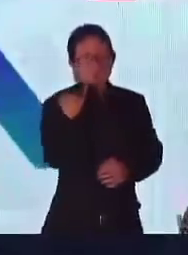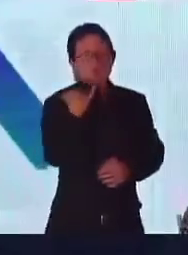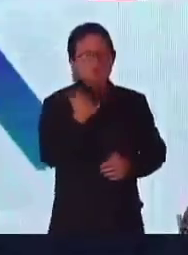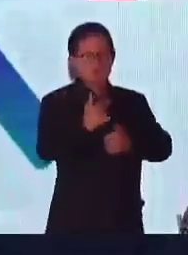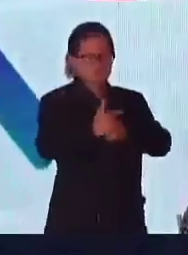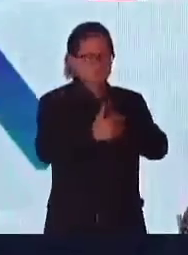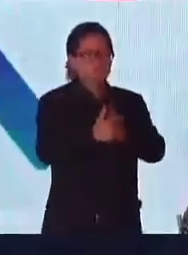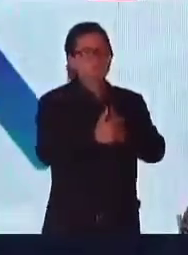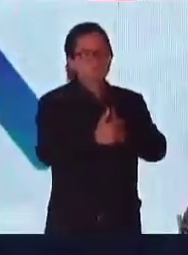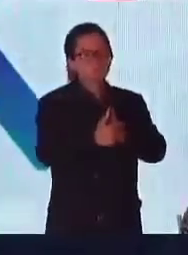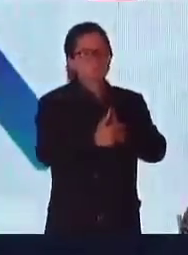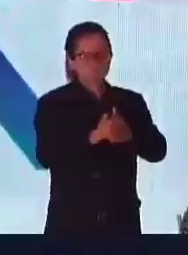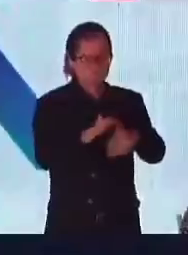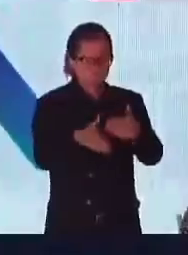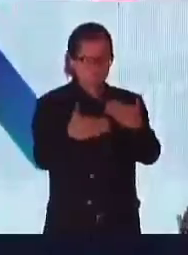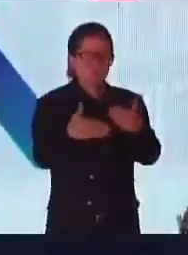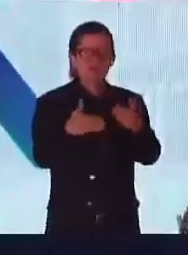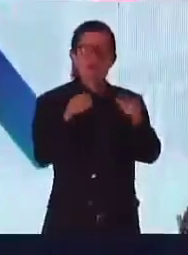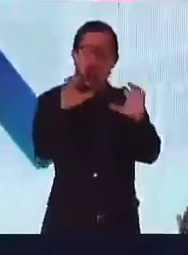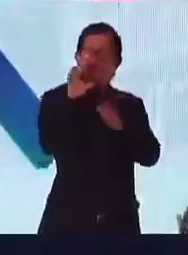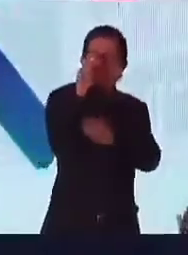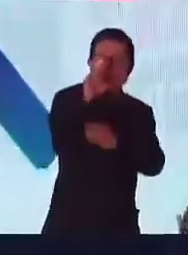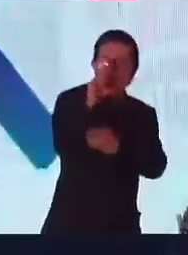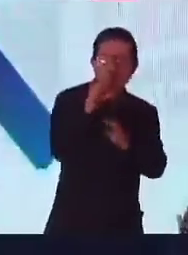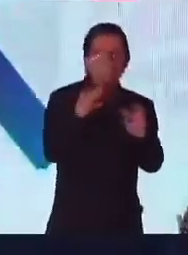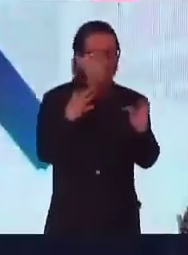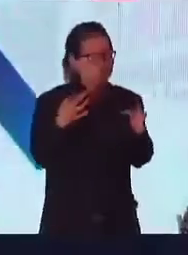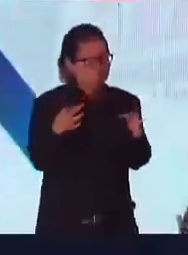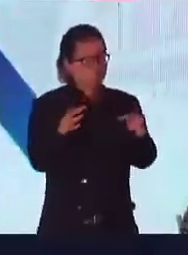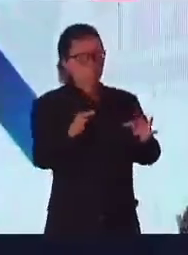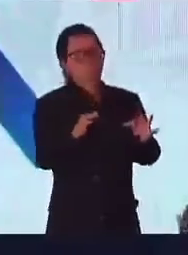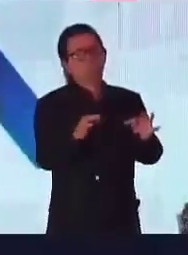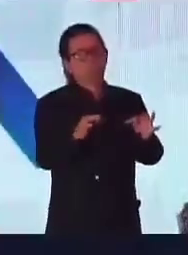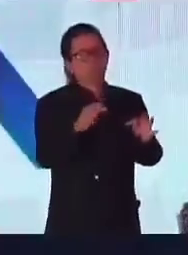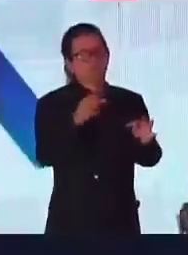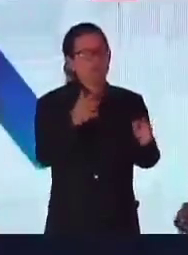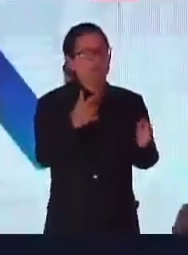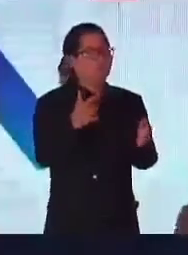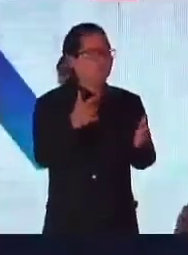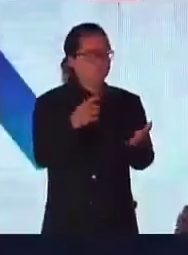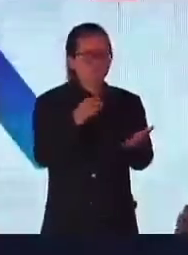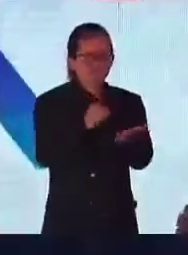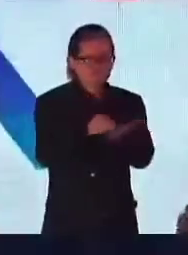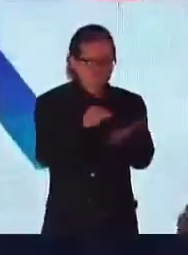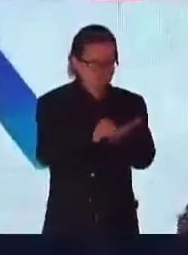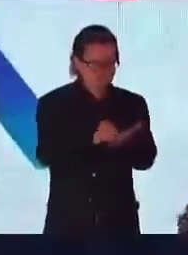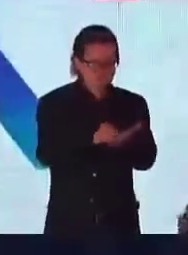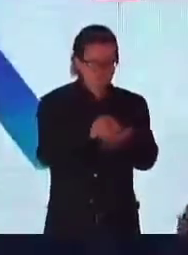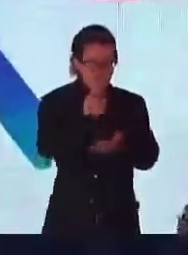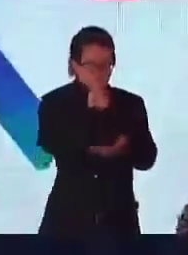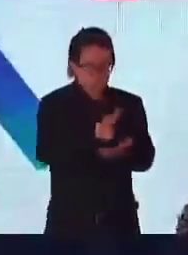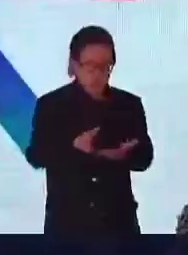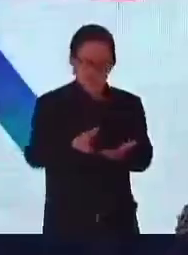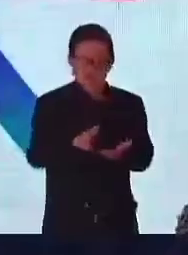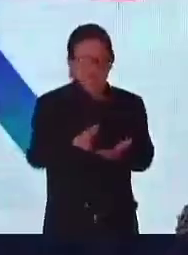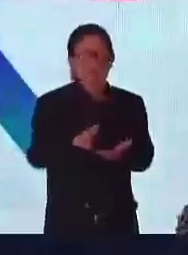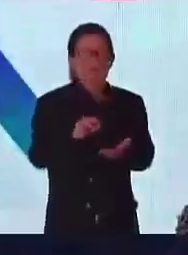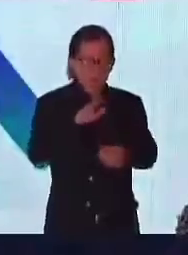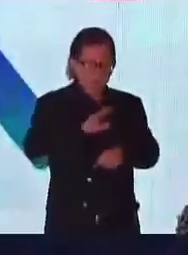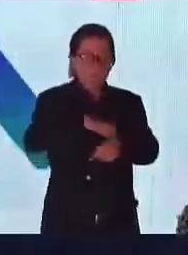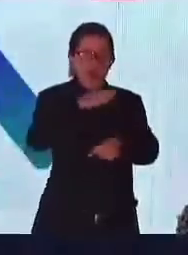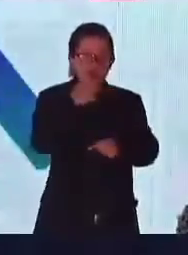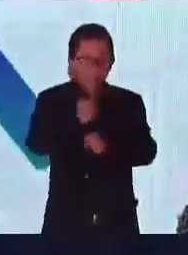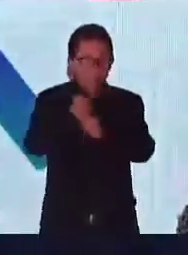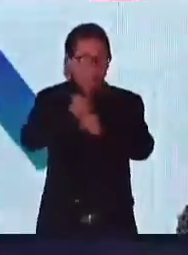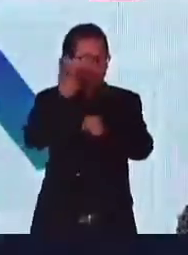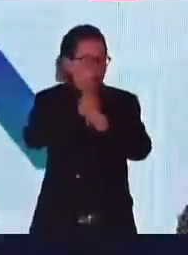papel do desenvolvimento científico-tecnológico. Nós não está faltando universidade no Brasil, pelo contrário, está faltando mais universidade, está faltando